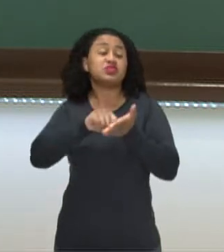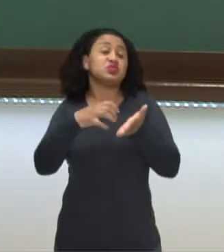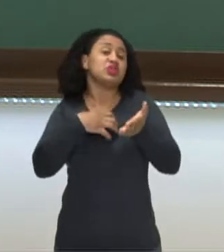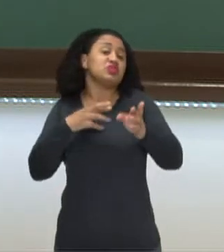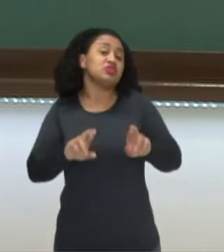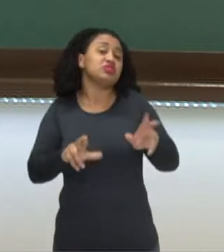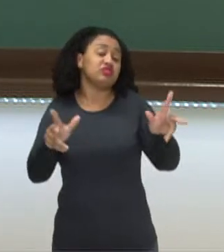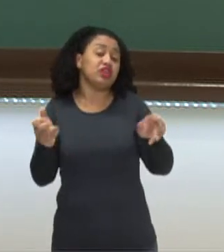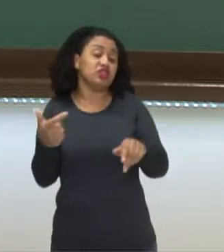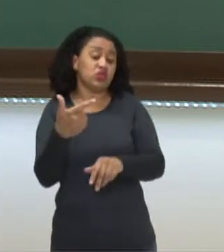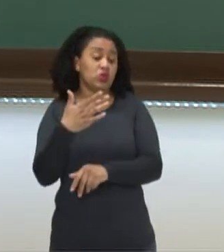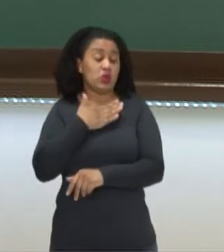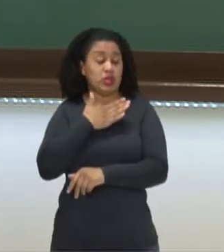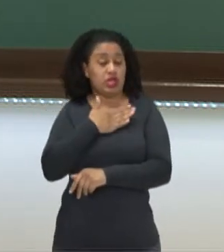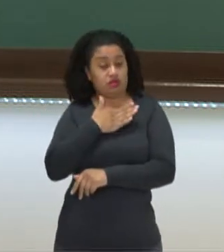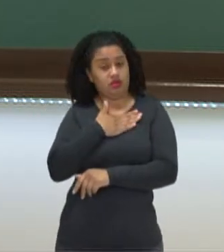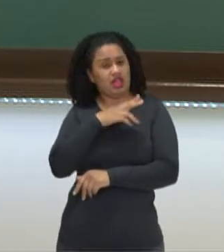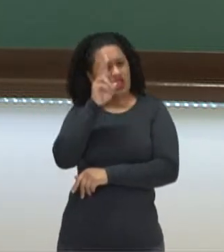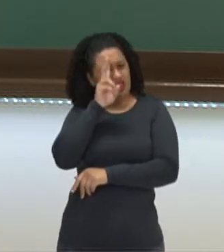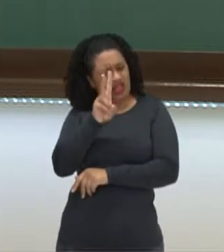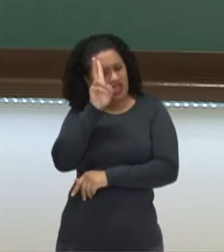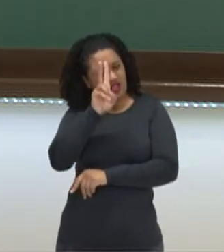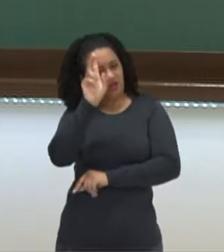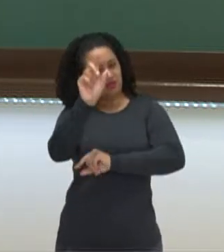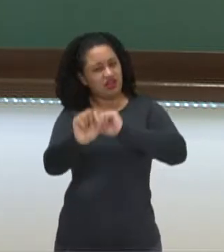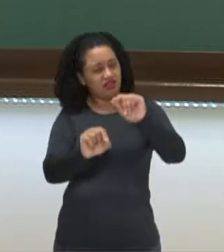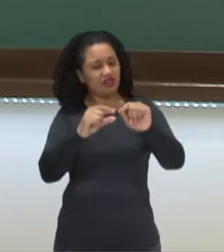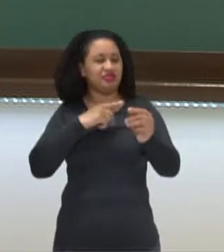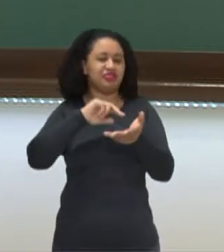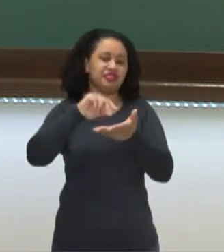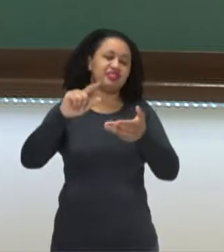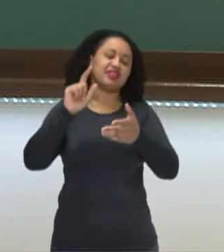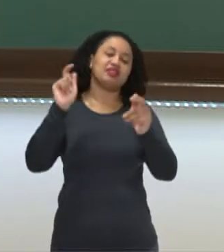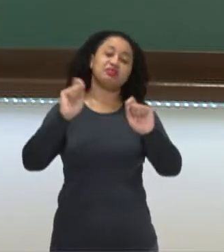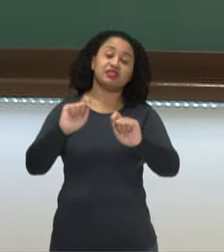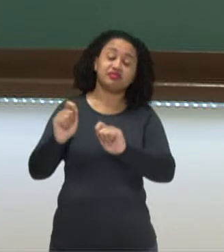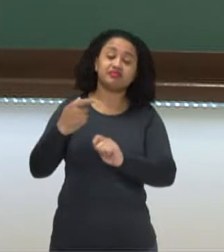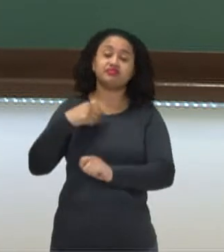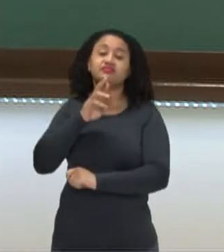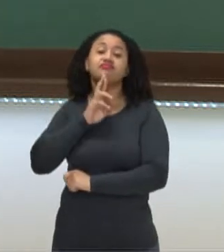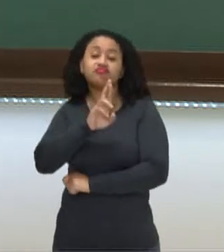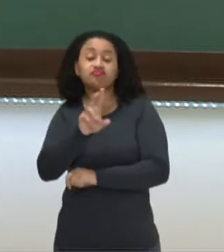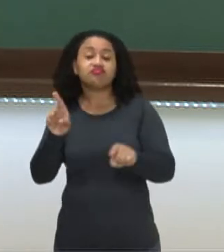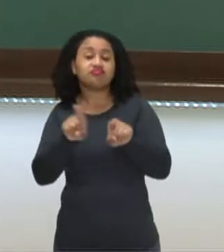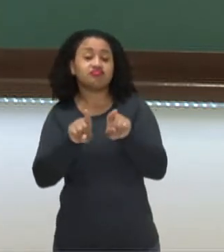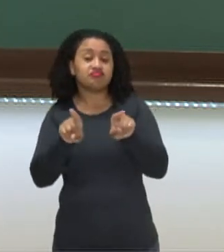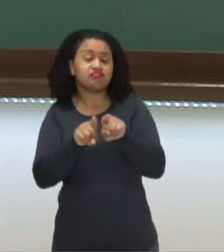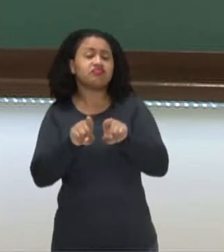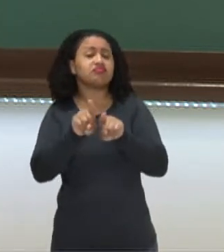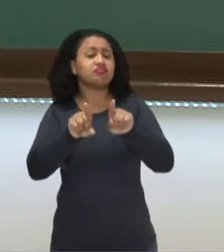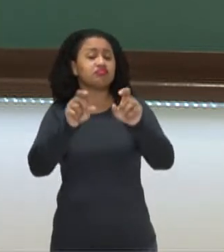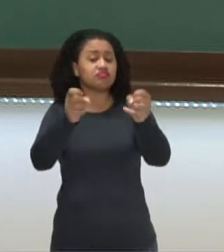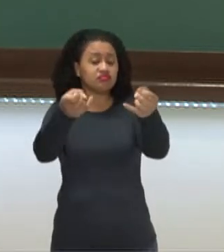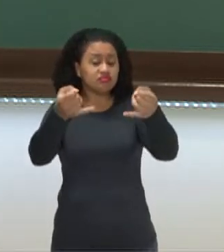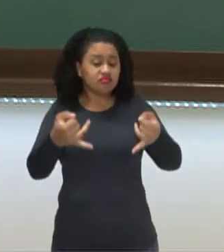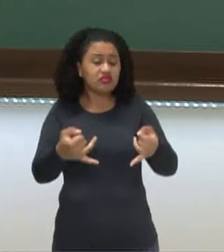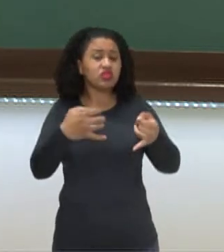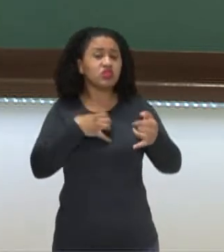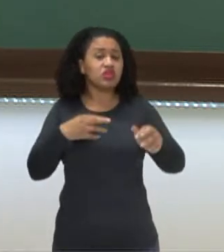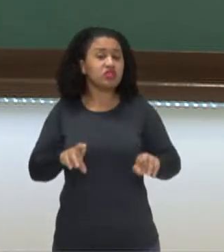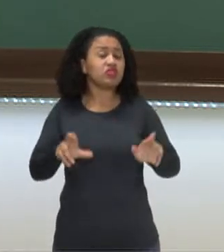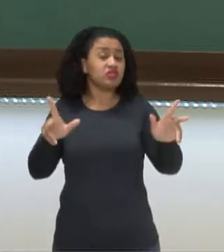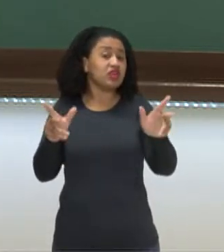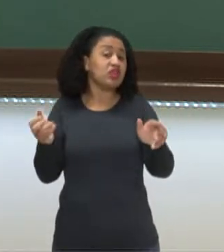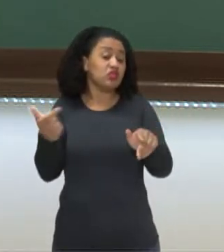forma diferente dessa. Lembra, né, que há várias possibilidades de resposta. Você pode ter explicado diferente